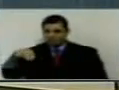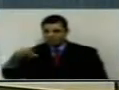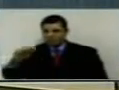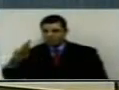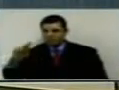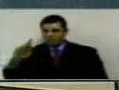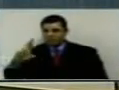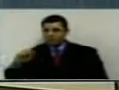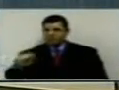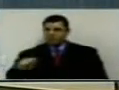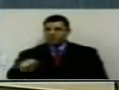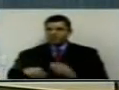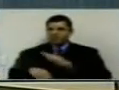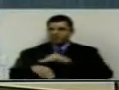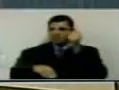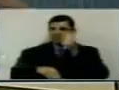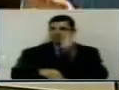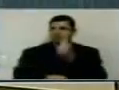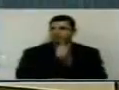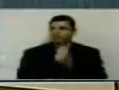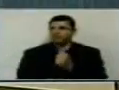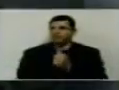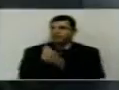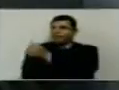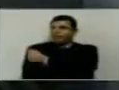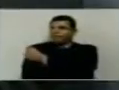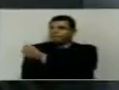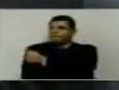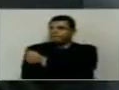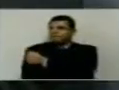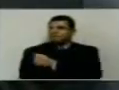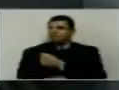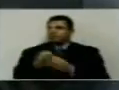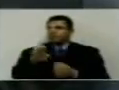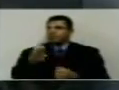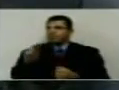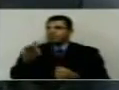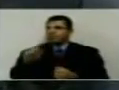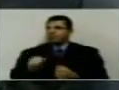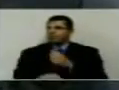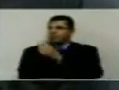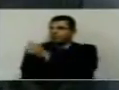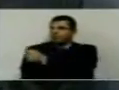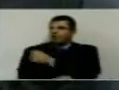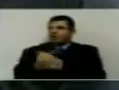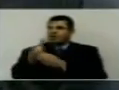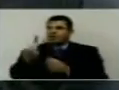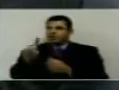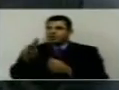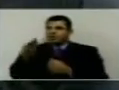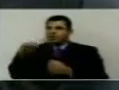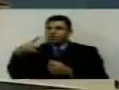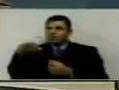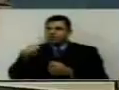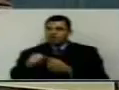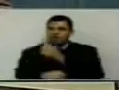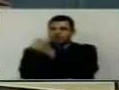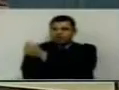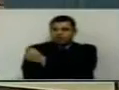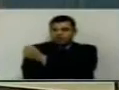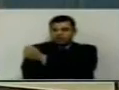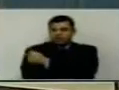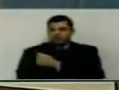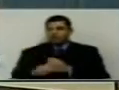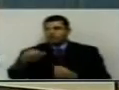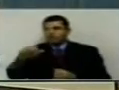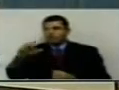e muito mais o aluno do Eider, o aluno do Marco, o aluno do Adelino, o aluno do